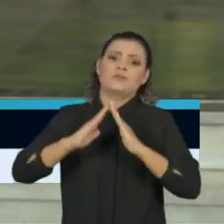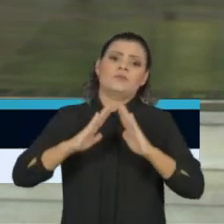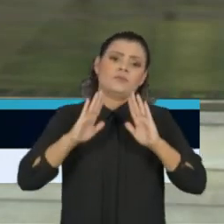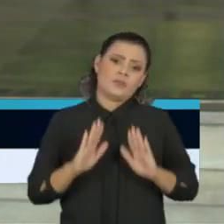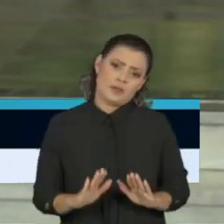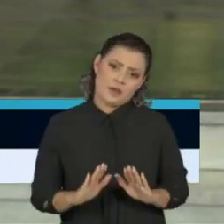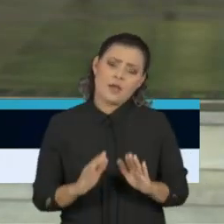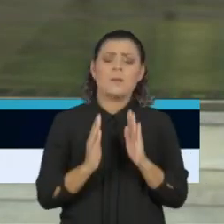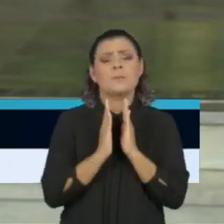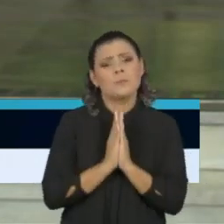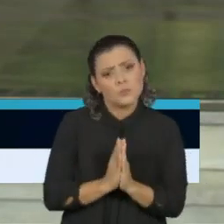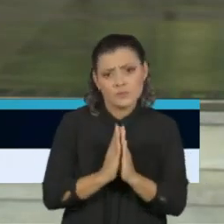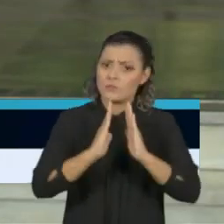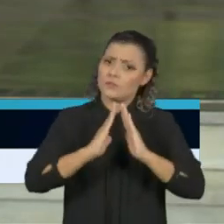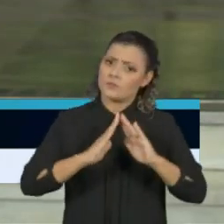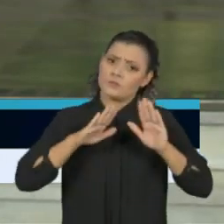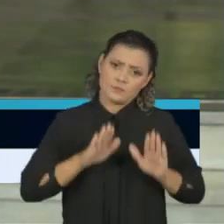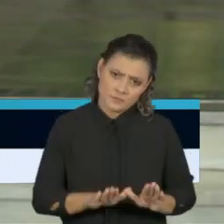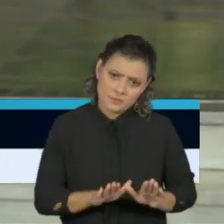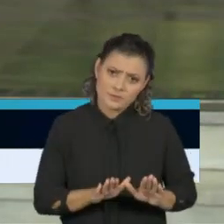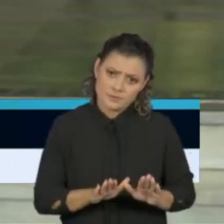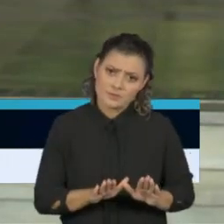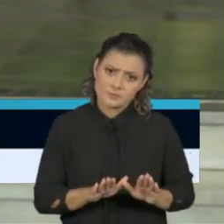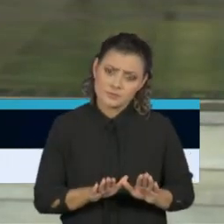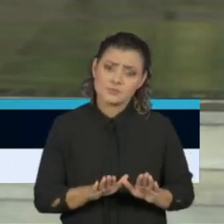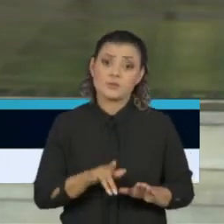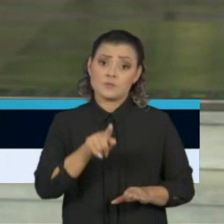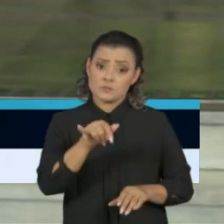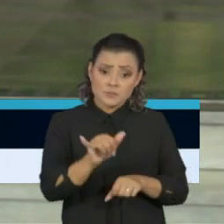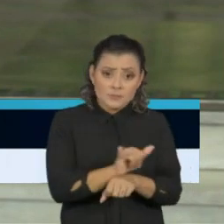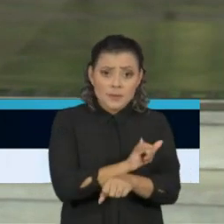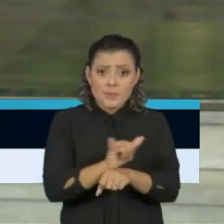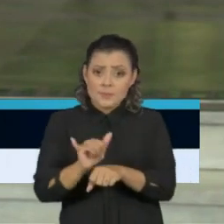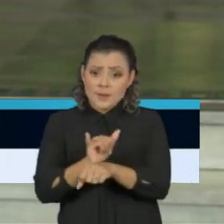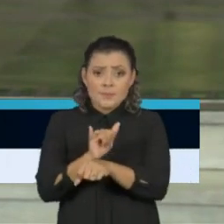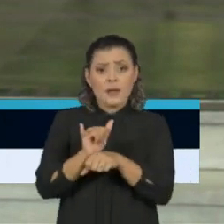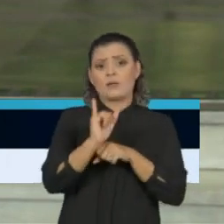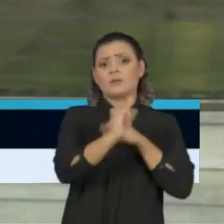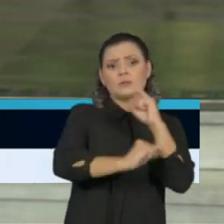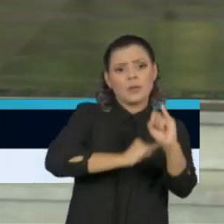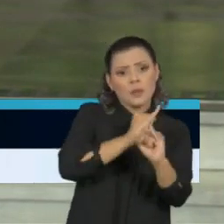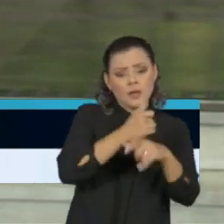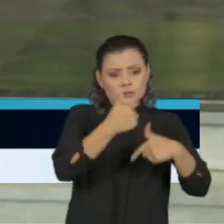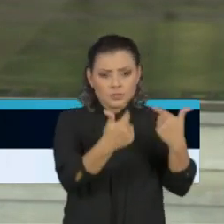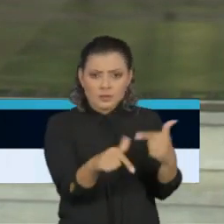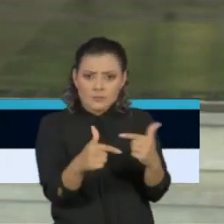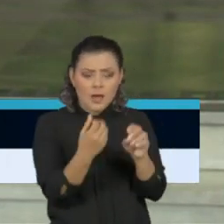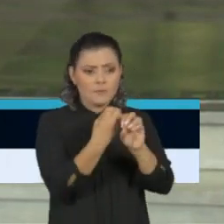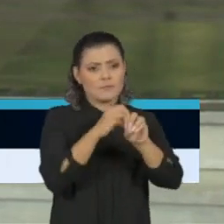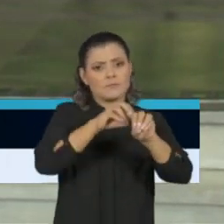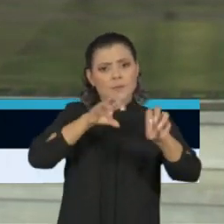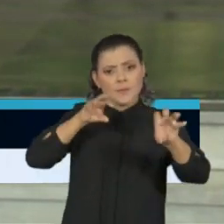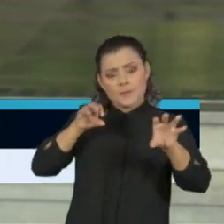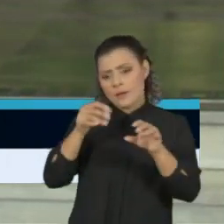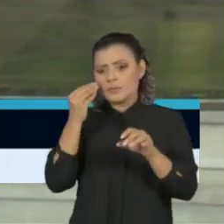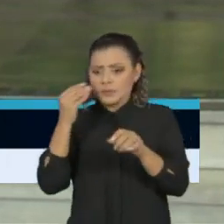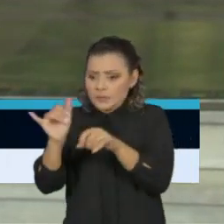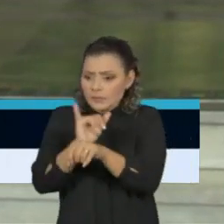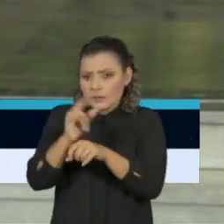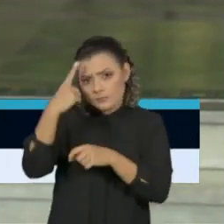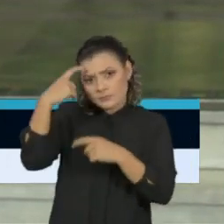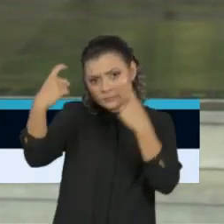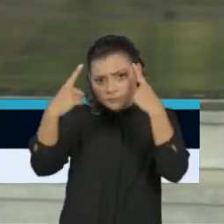repetir, fique em casa. Utilize mecanismos virtuais para trabalhar, utilize também